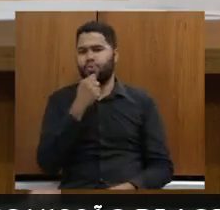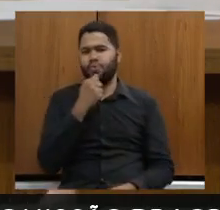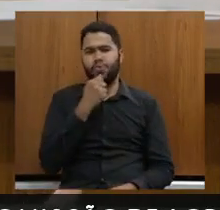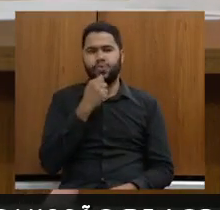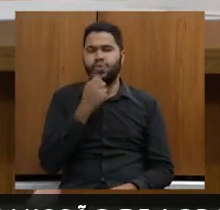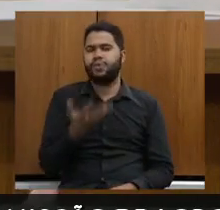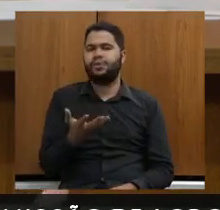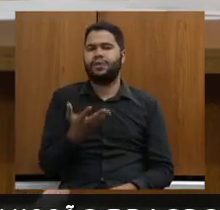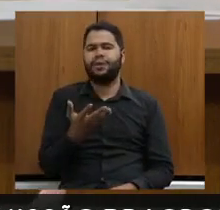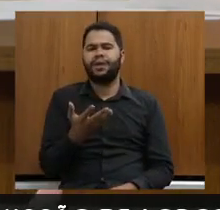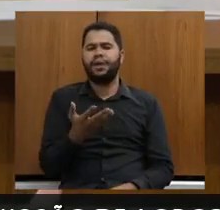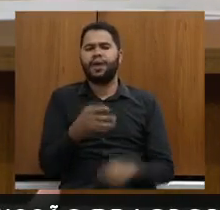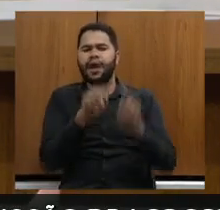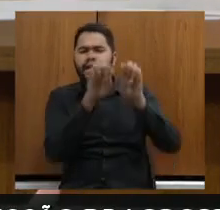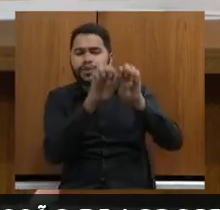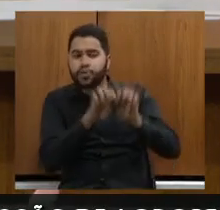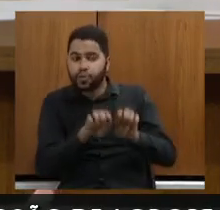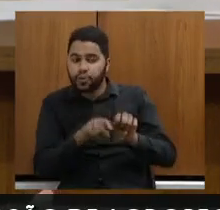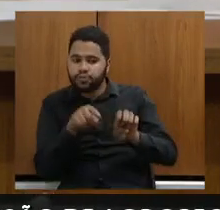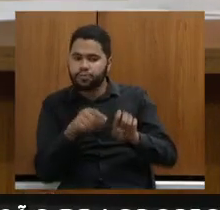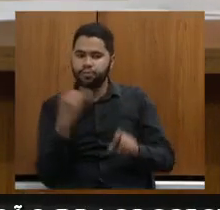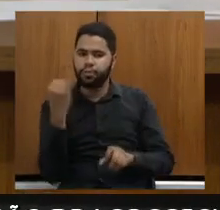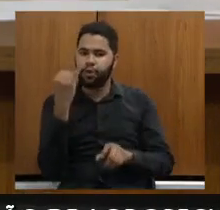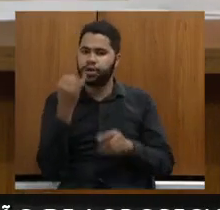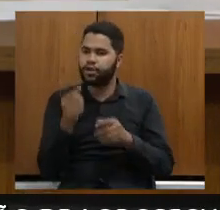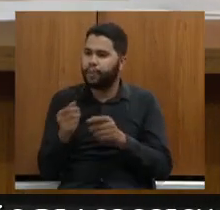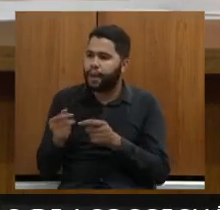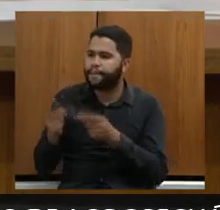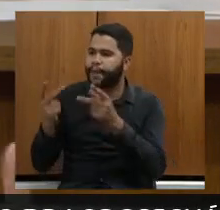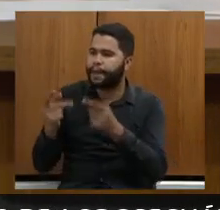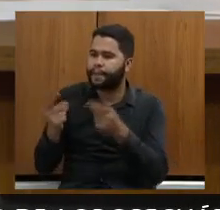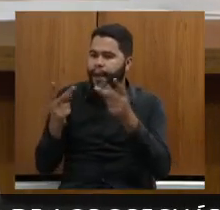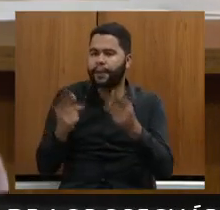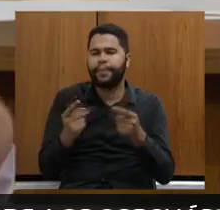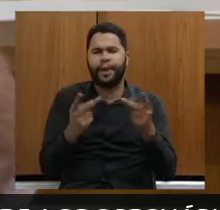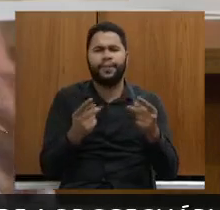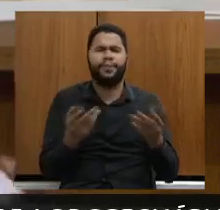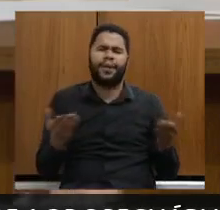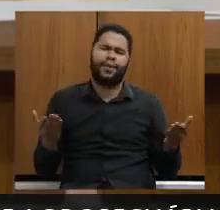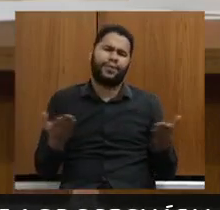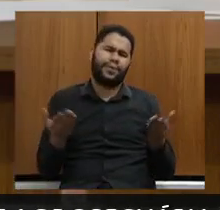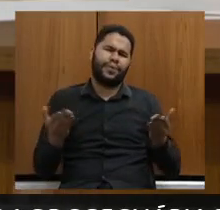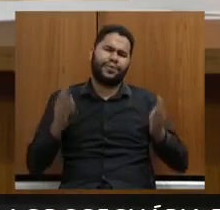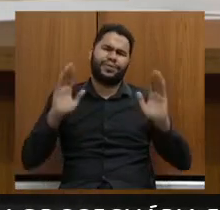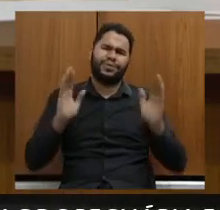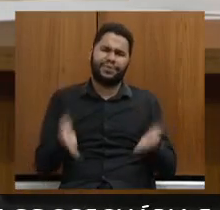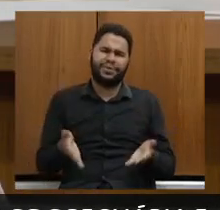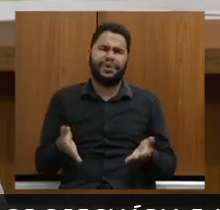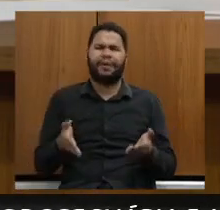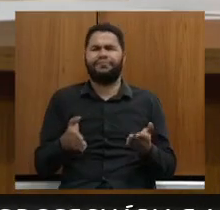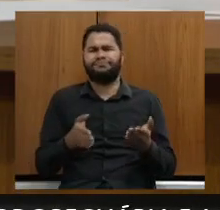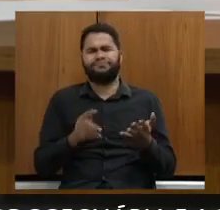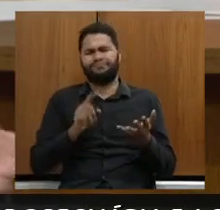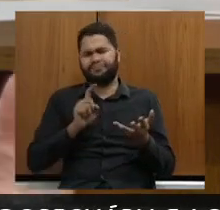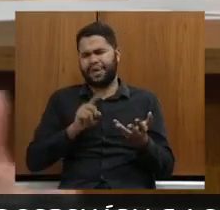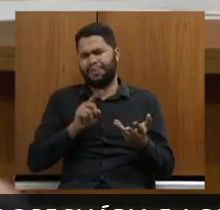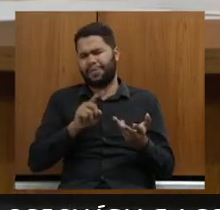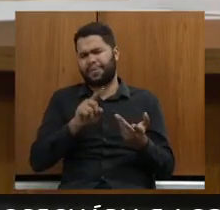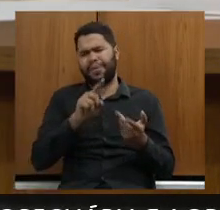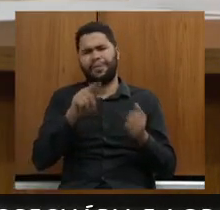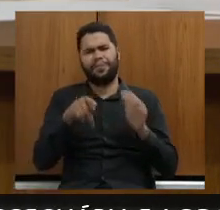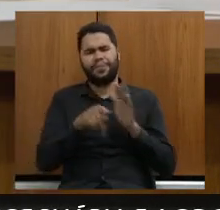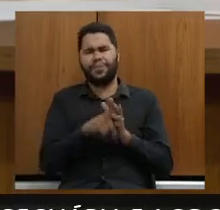esse estruturas foram muito importantes para circulação Hoje em dia a gente já tem aí uma grande o